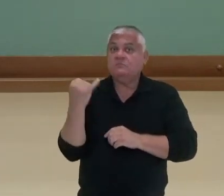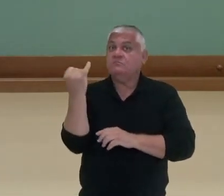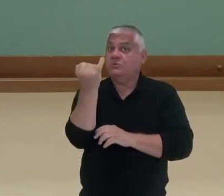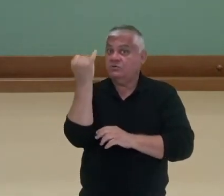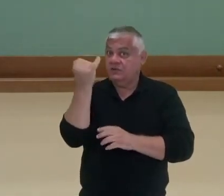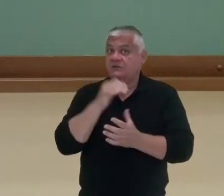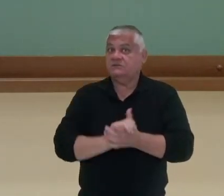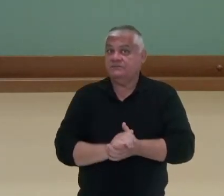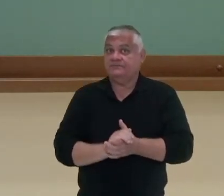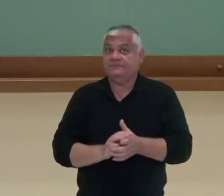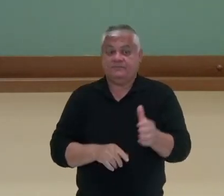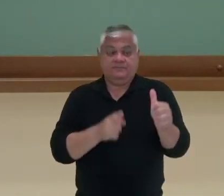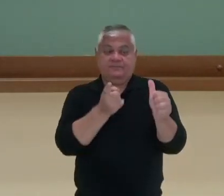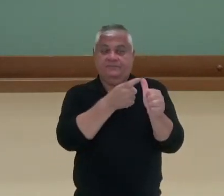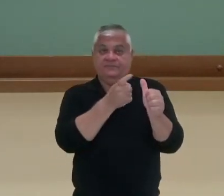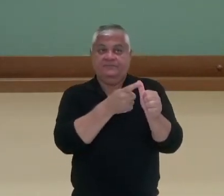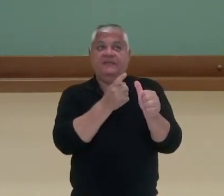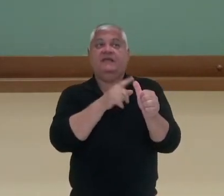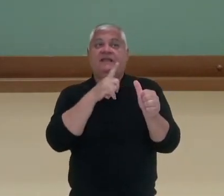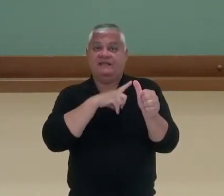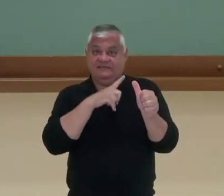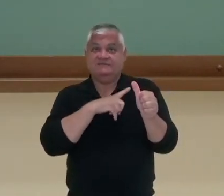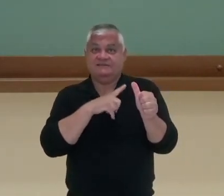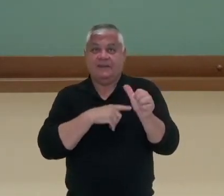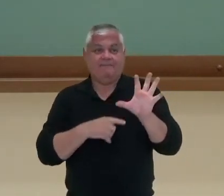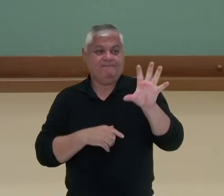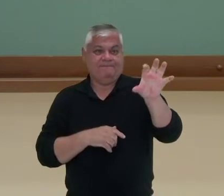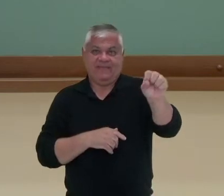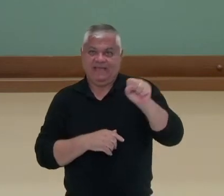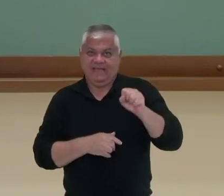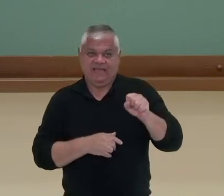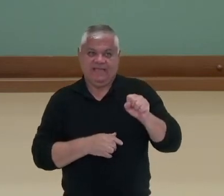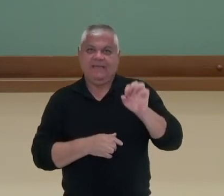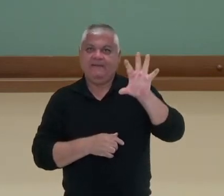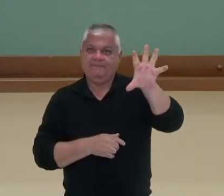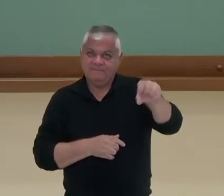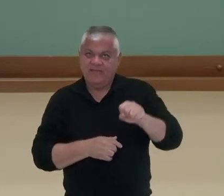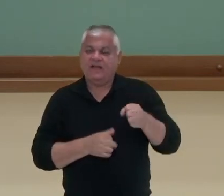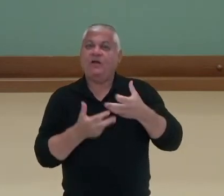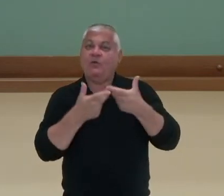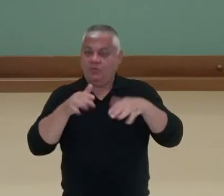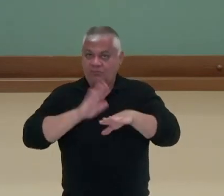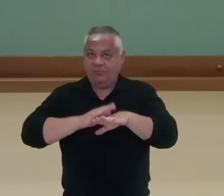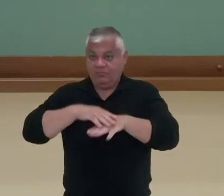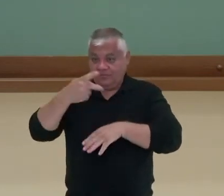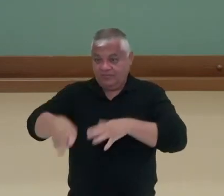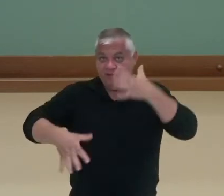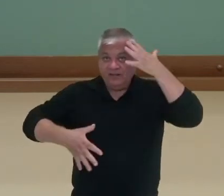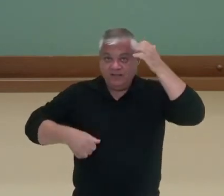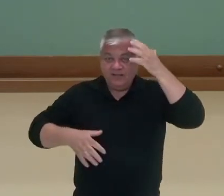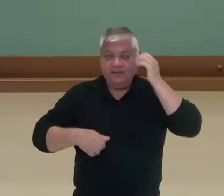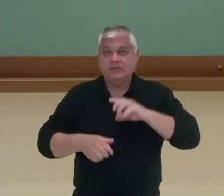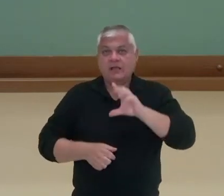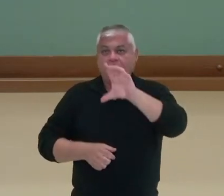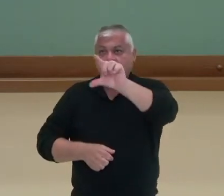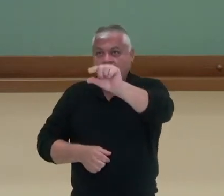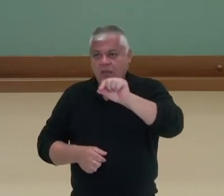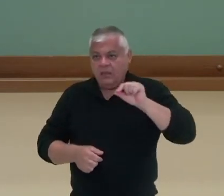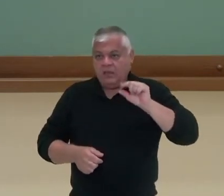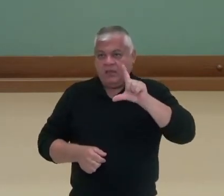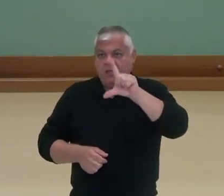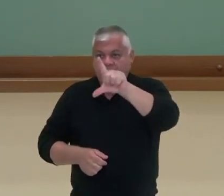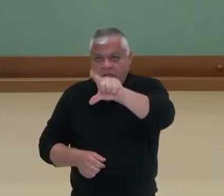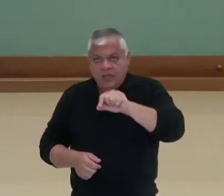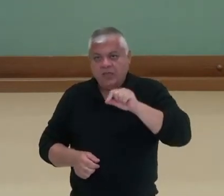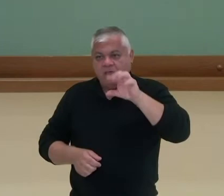importantes? Polegar opositor, isso fez com que eles conseguissem alcançar objetos em forma de pinça, então conseguiu separar melhor